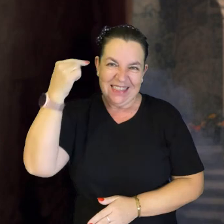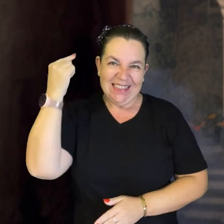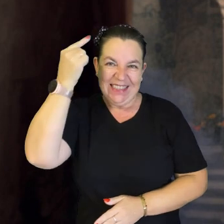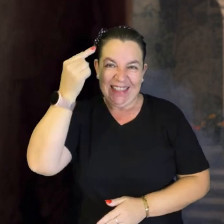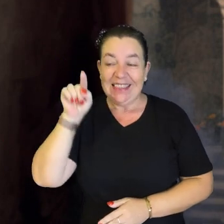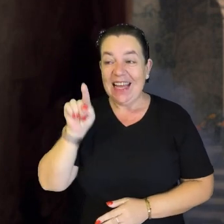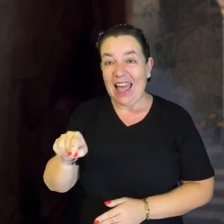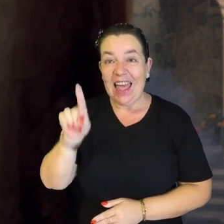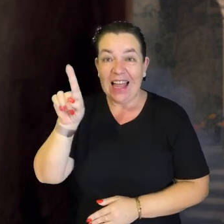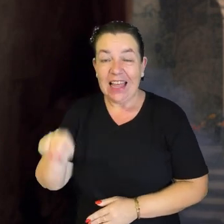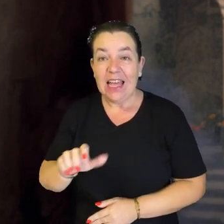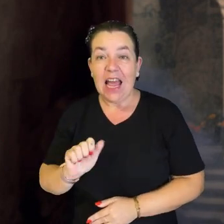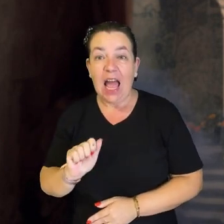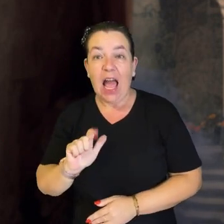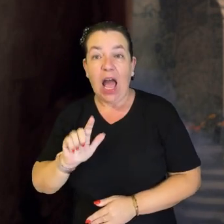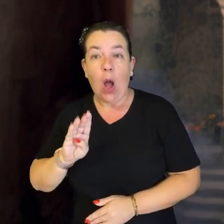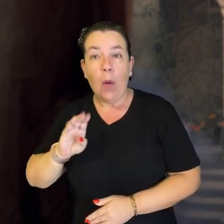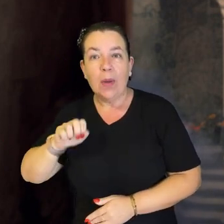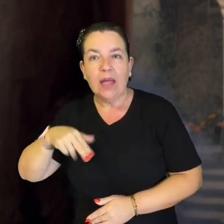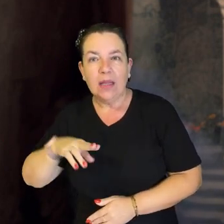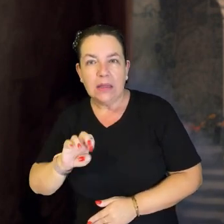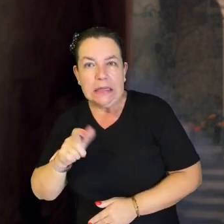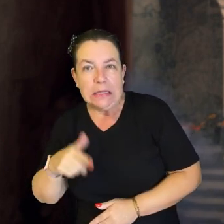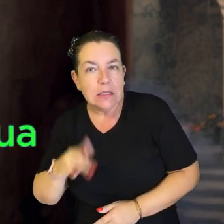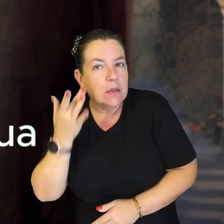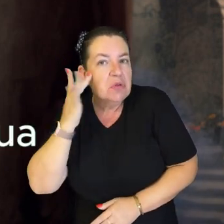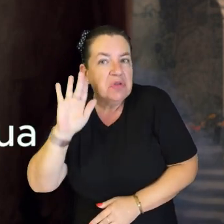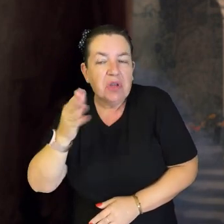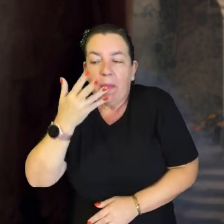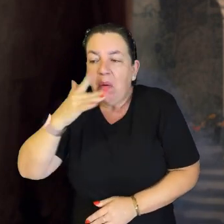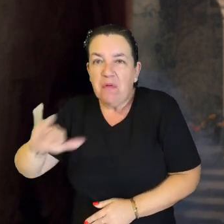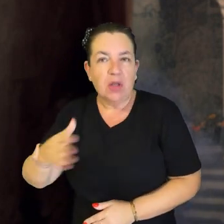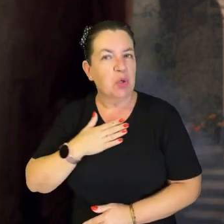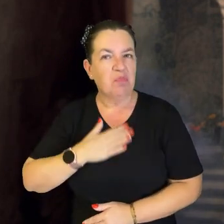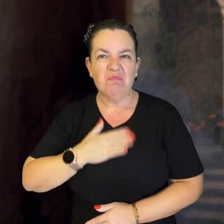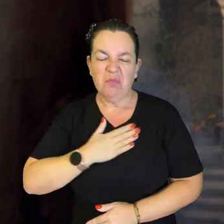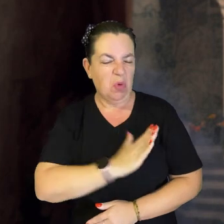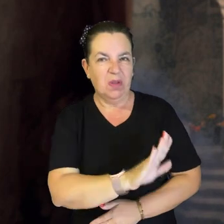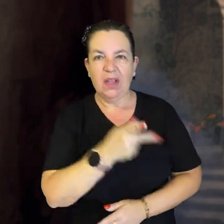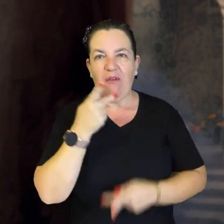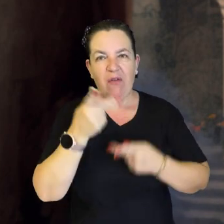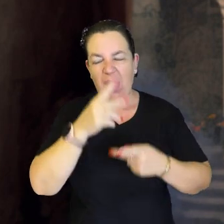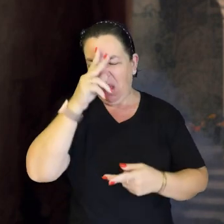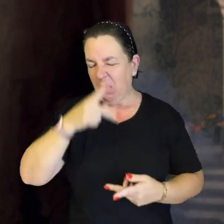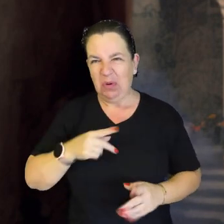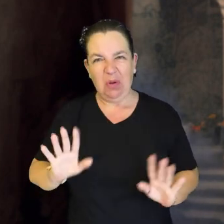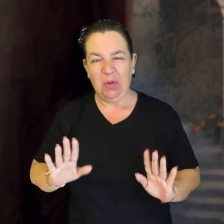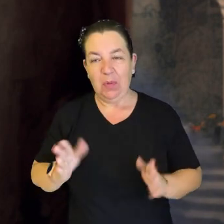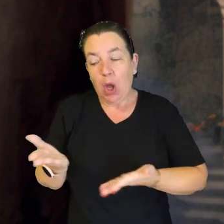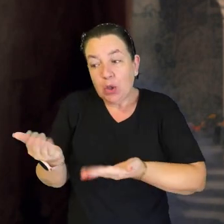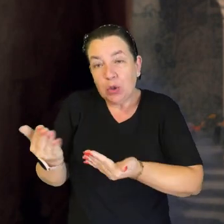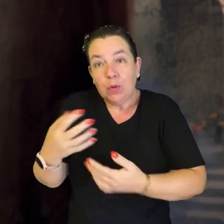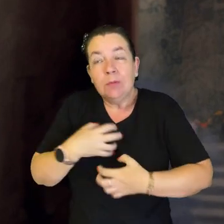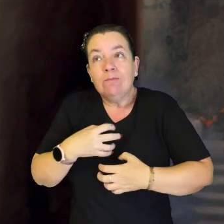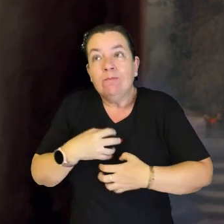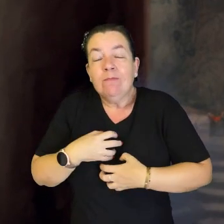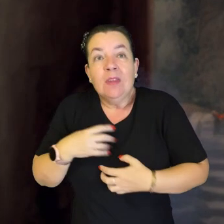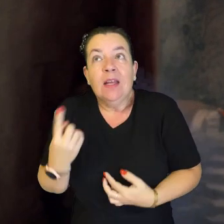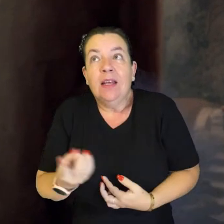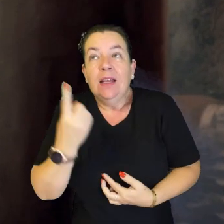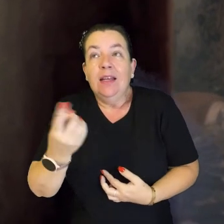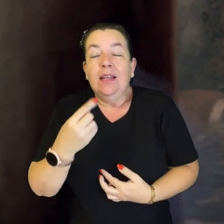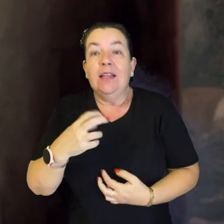desta grande santa. Ela era albanesa e não sabemos muito de sua infância porque ela não gostava de falar de si. Na juventude, sentiu